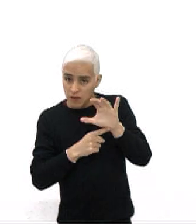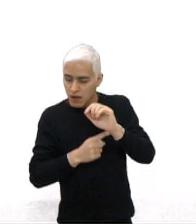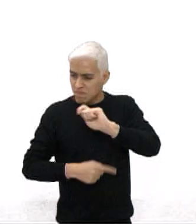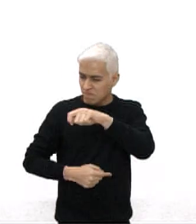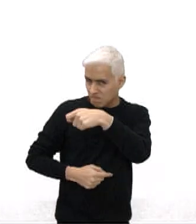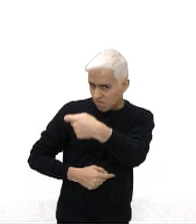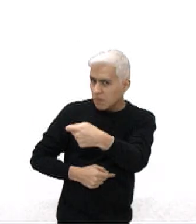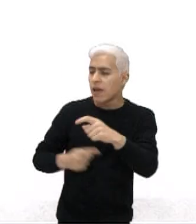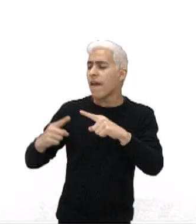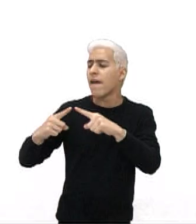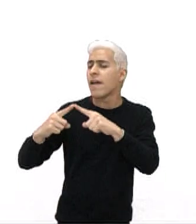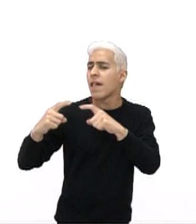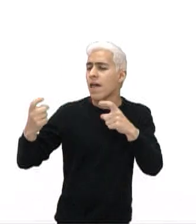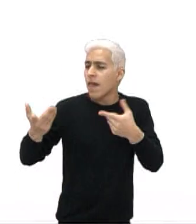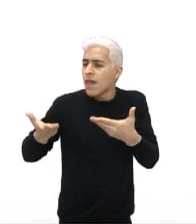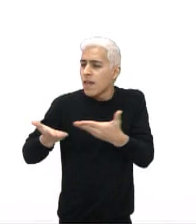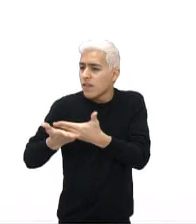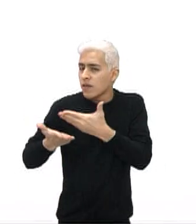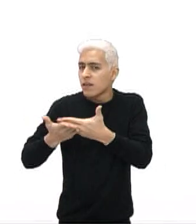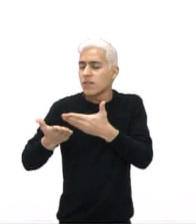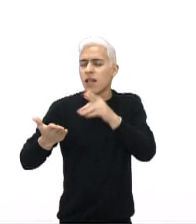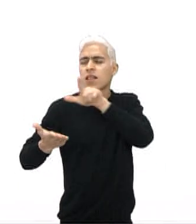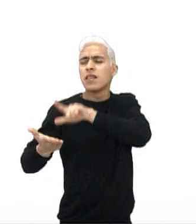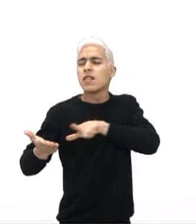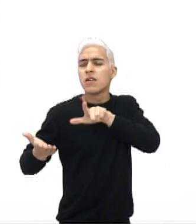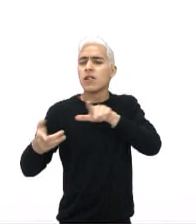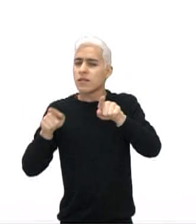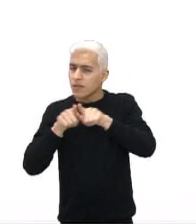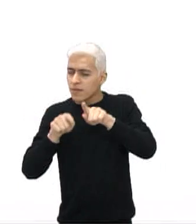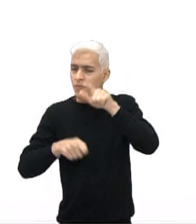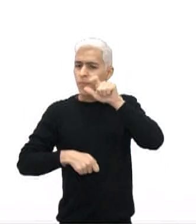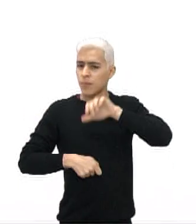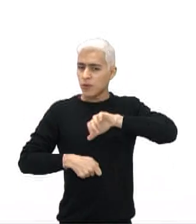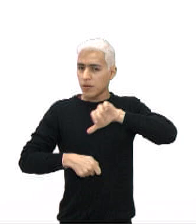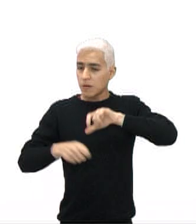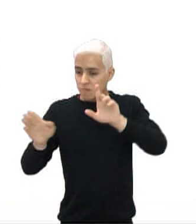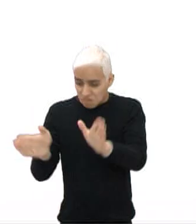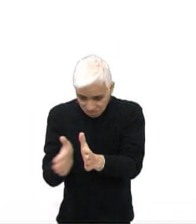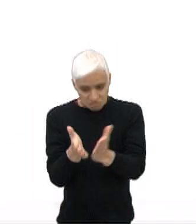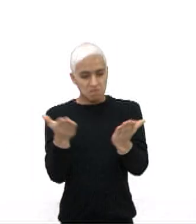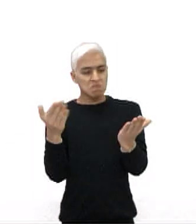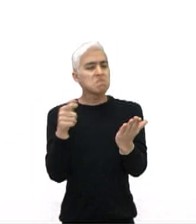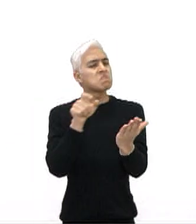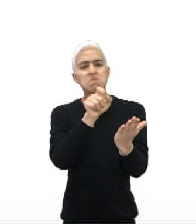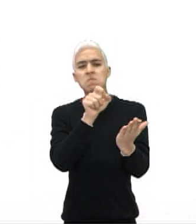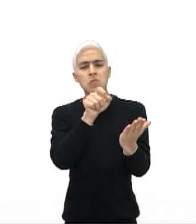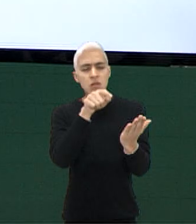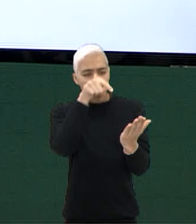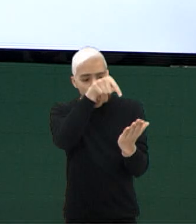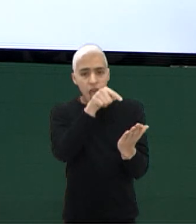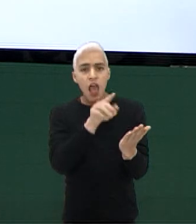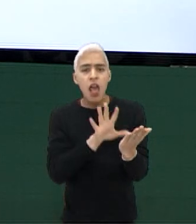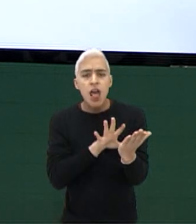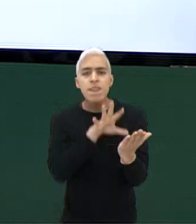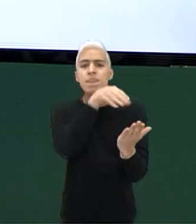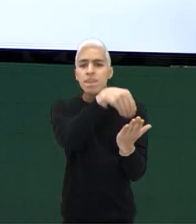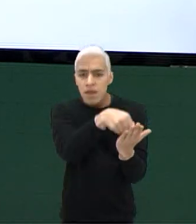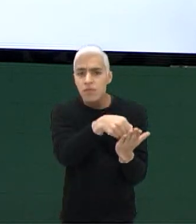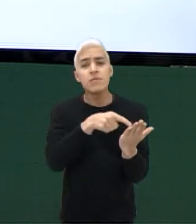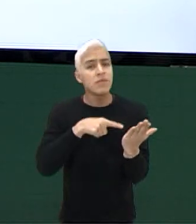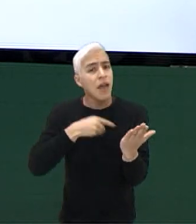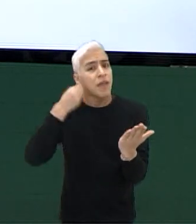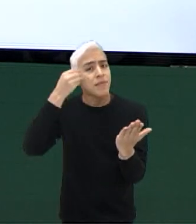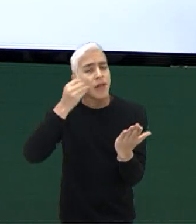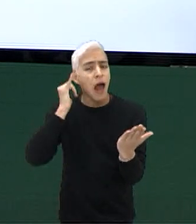de literatura e língua portuguesa. Esta revista, ela vai trazer alguns relatos